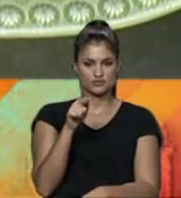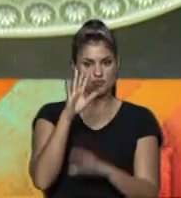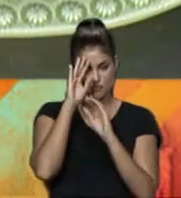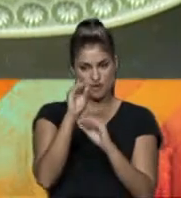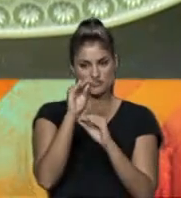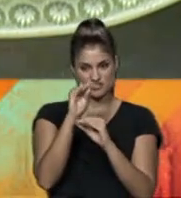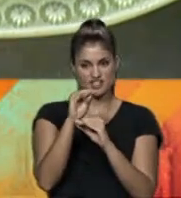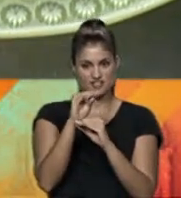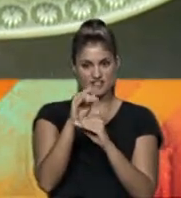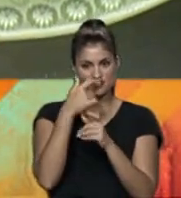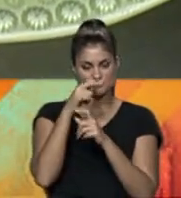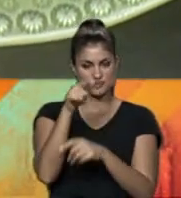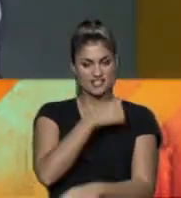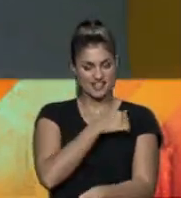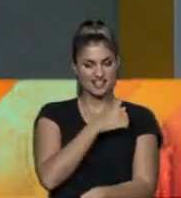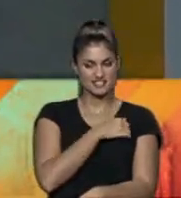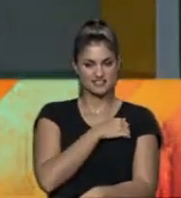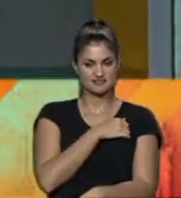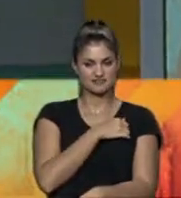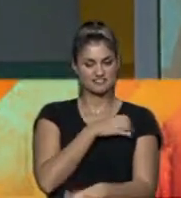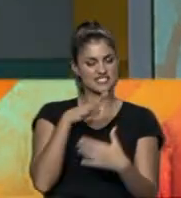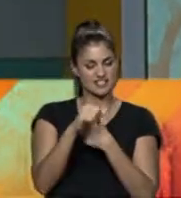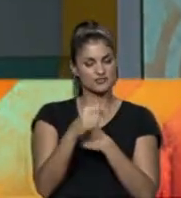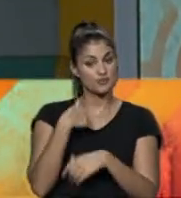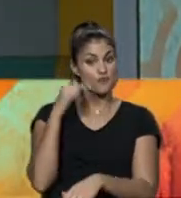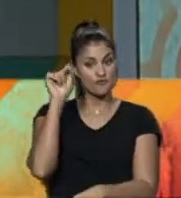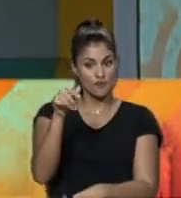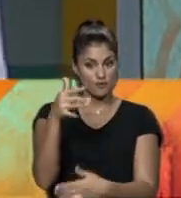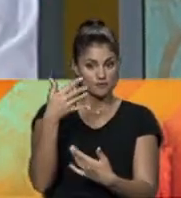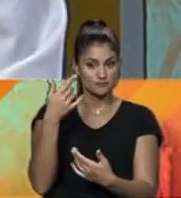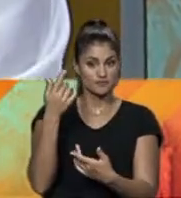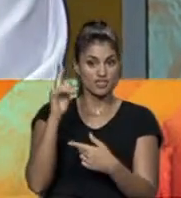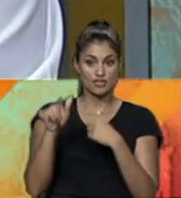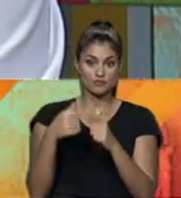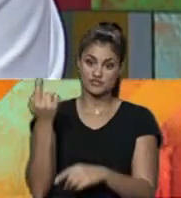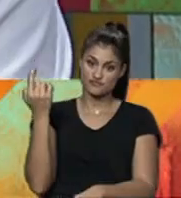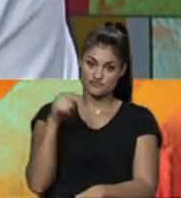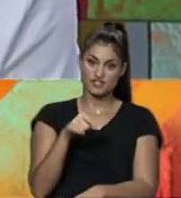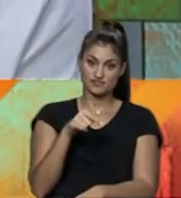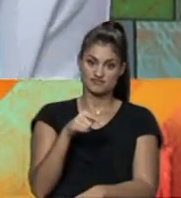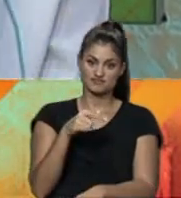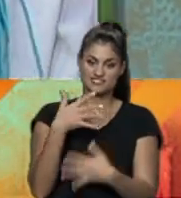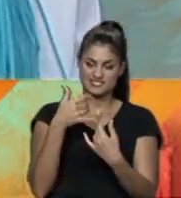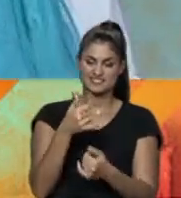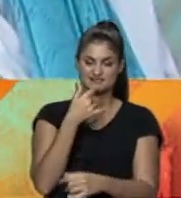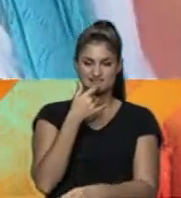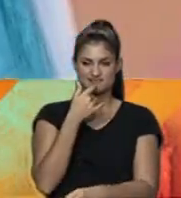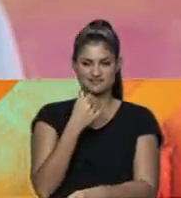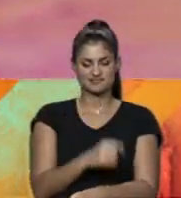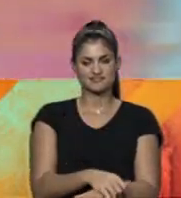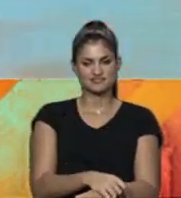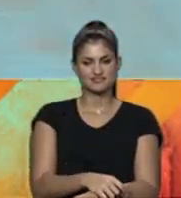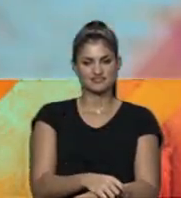um conselho aos nossos queridos telespectadores. Que então eu vou ali. Já venho. Num pé e volto noutro. Ok. Eu